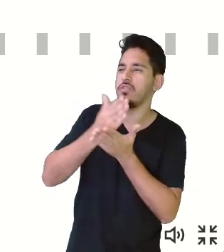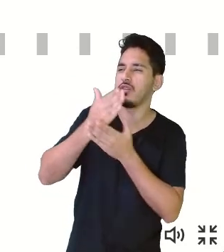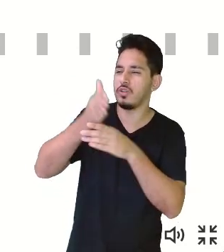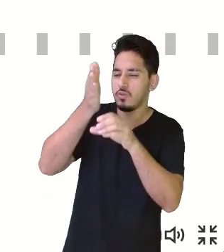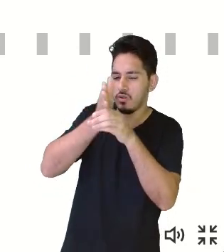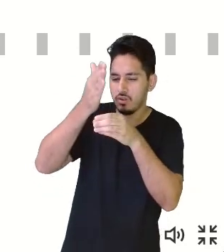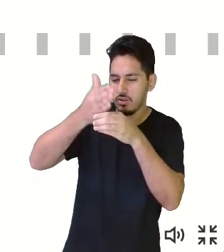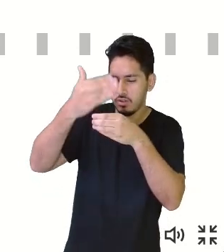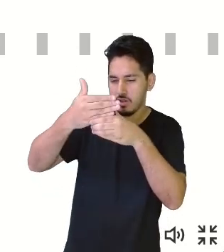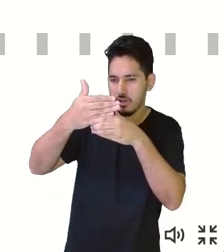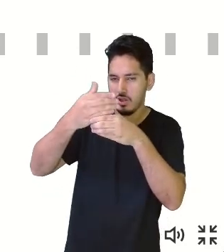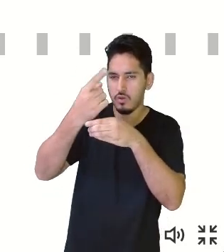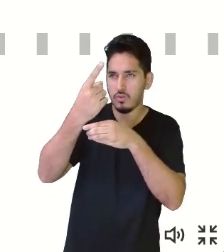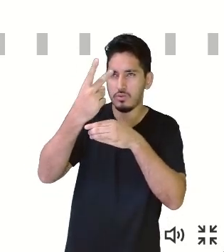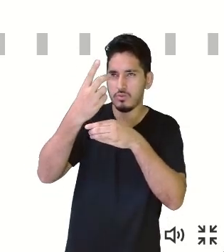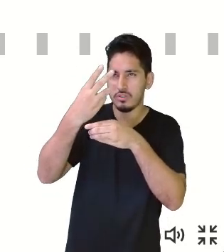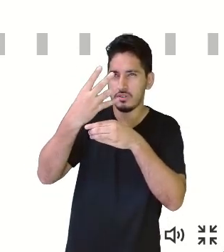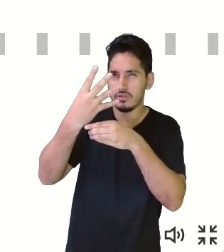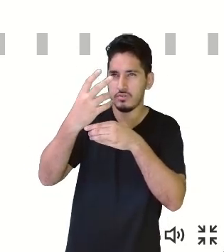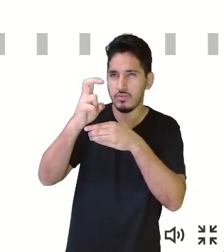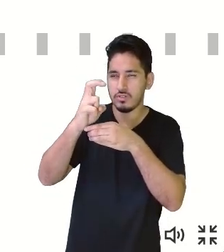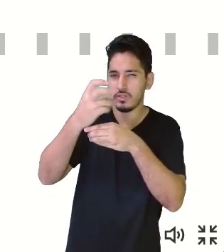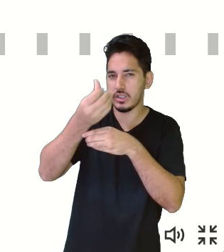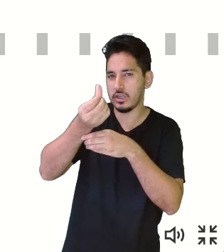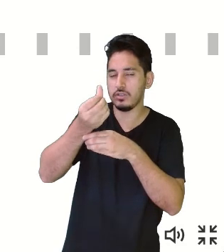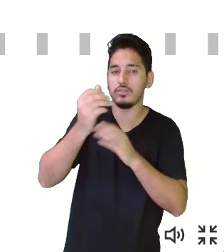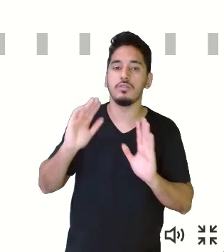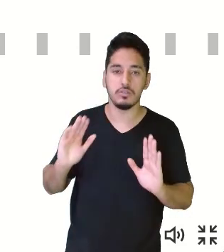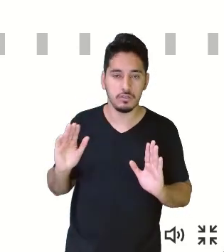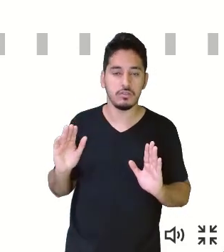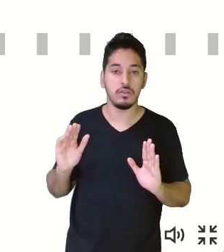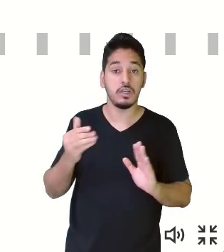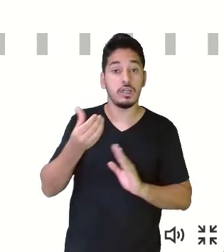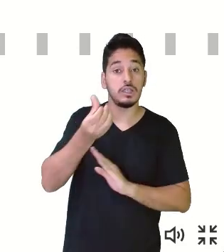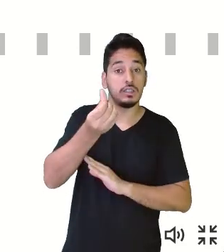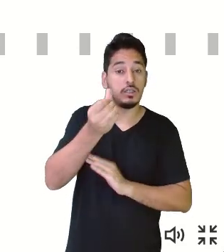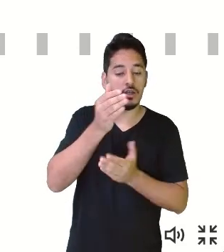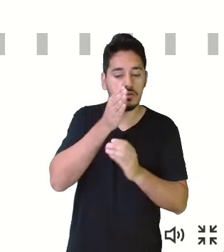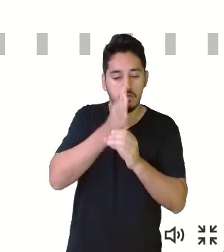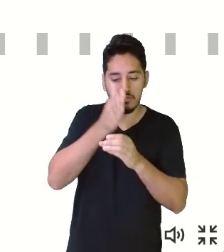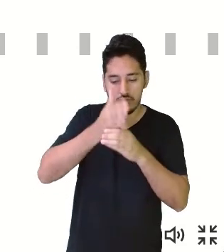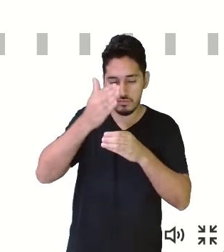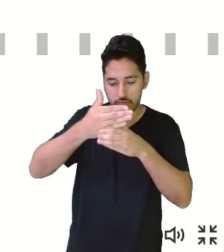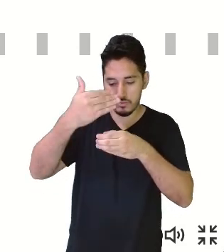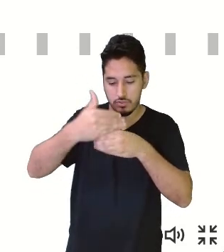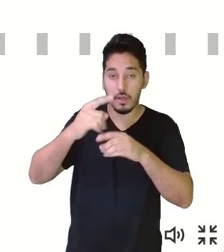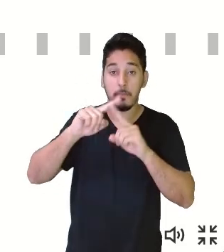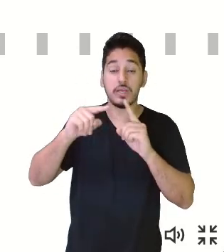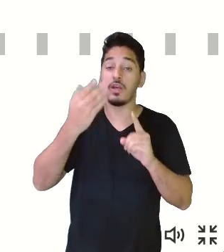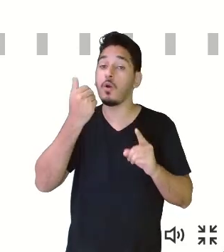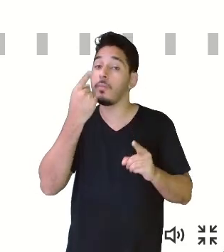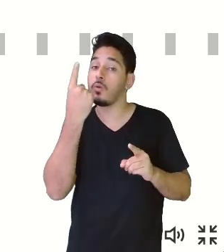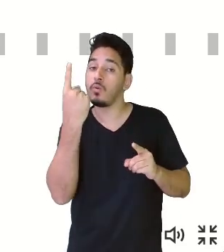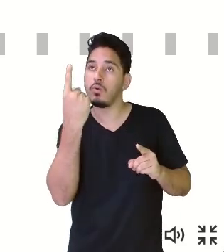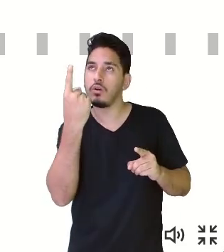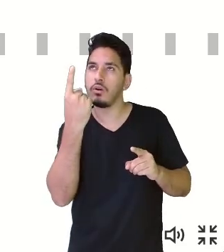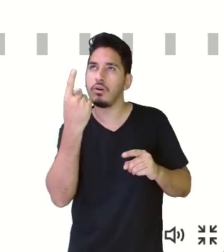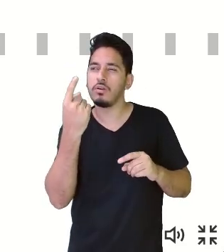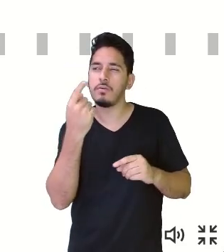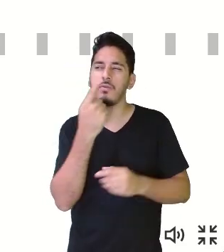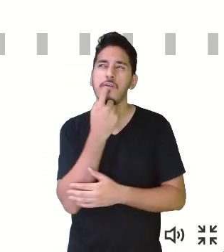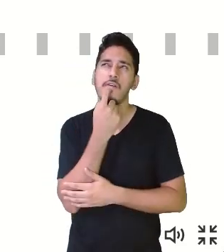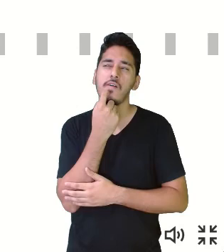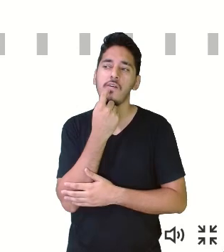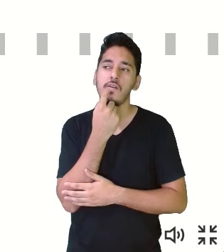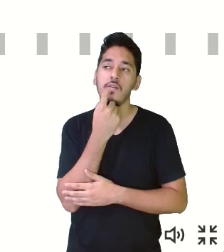em 1, 2, 3, 4, 5, 6. 6 partes, mas ele só comeu uma. Então,